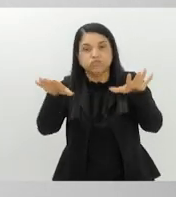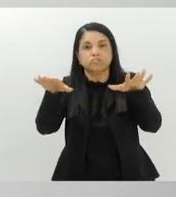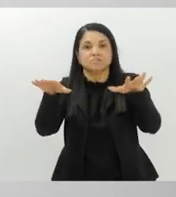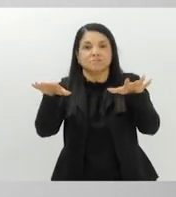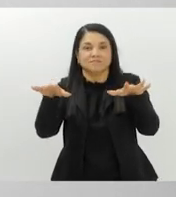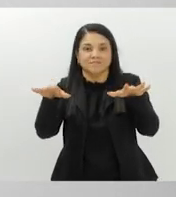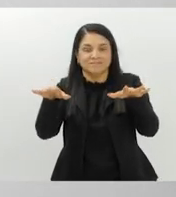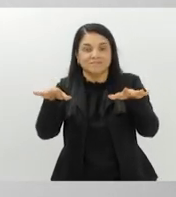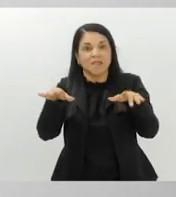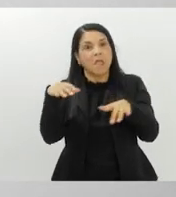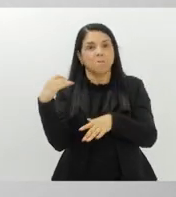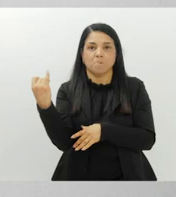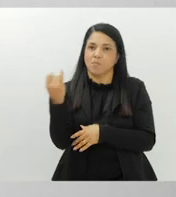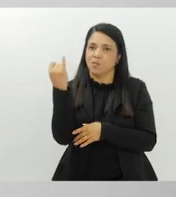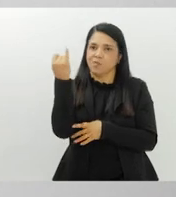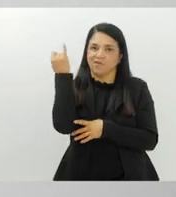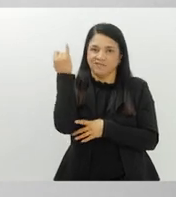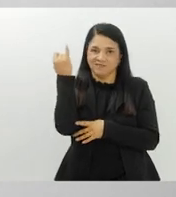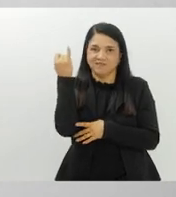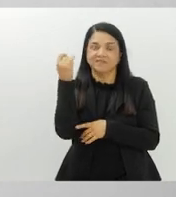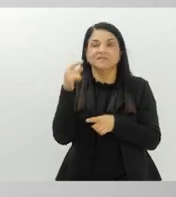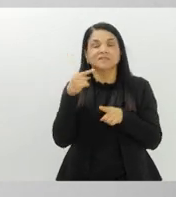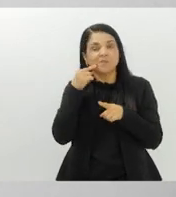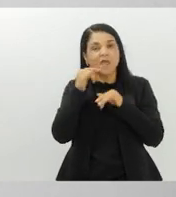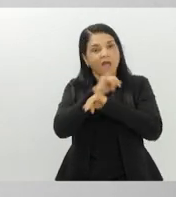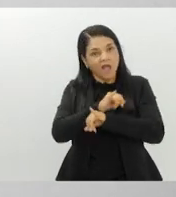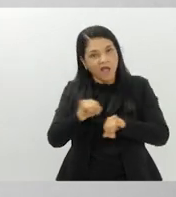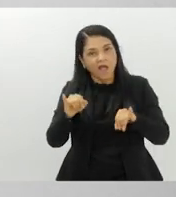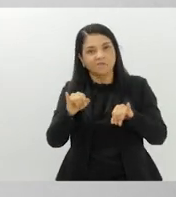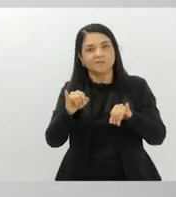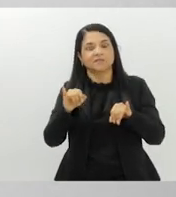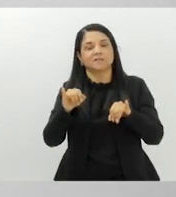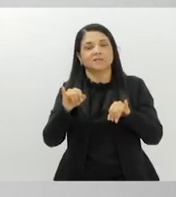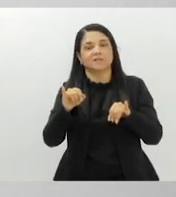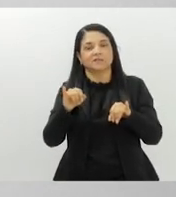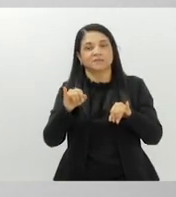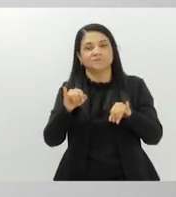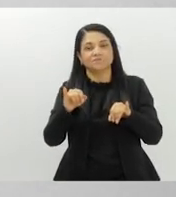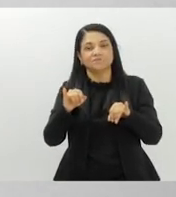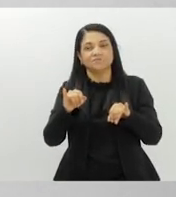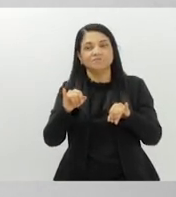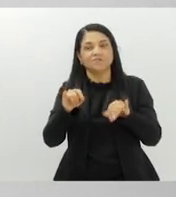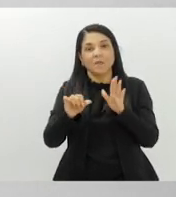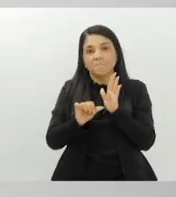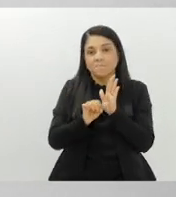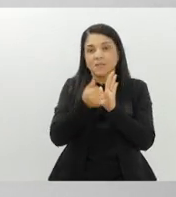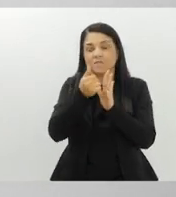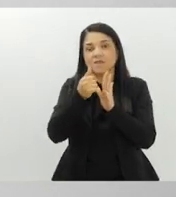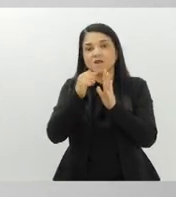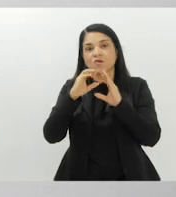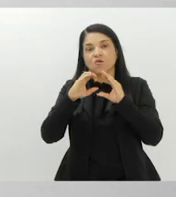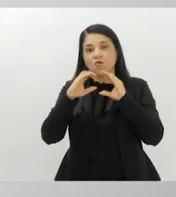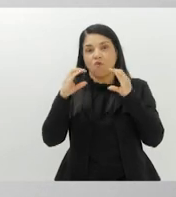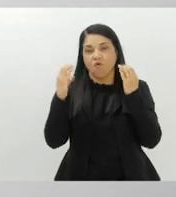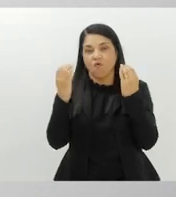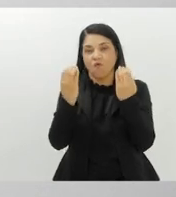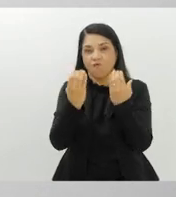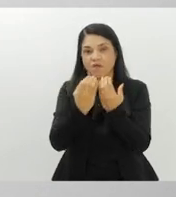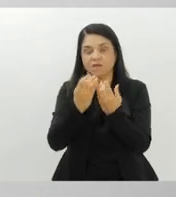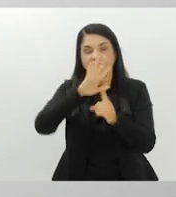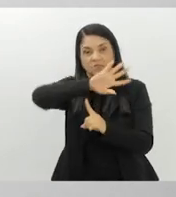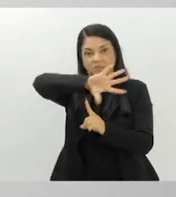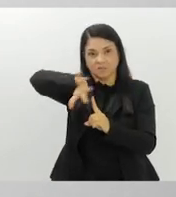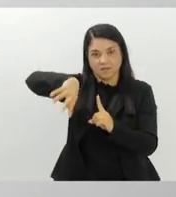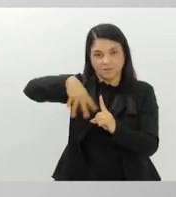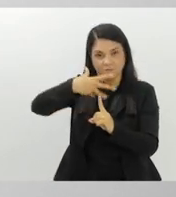seria importante. E também avisar que nós estamos fazendo a nossa primeira conferência de educação ambiental no G20